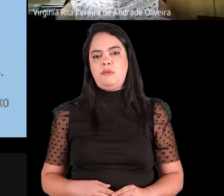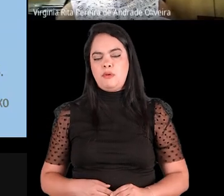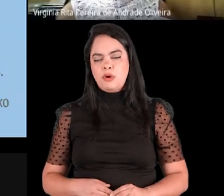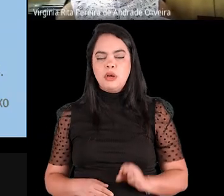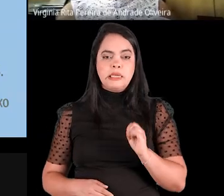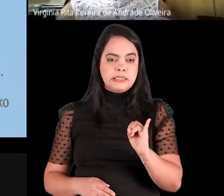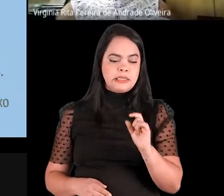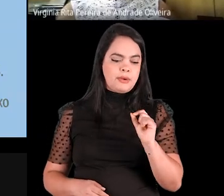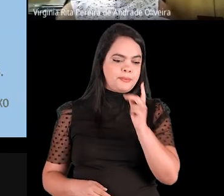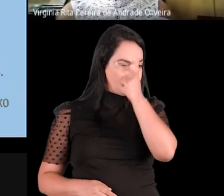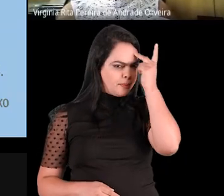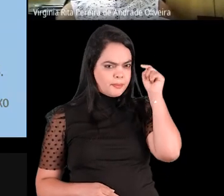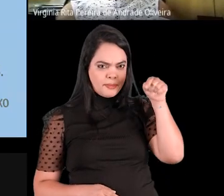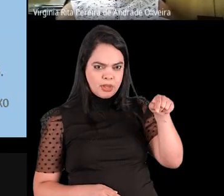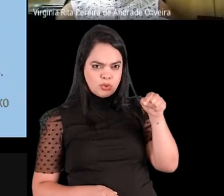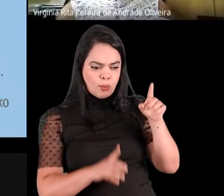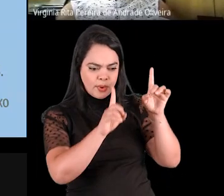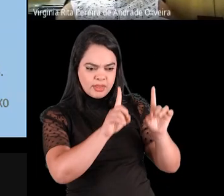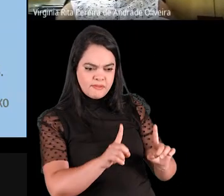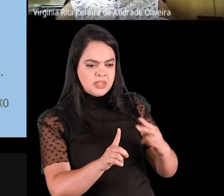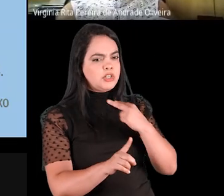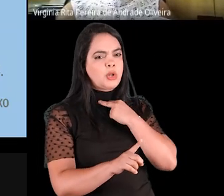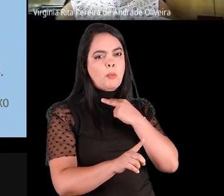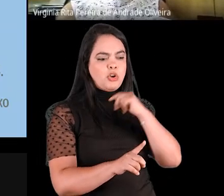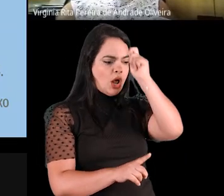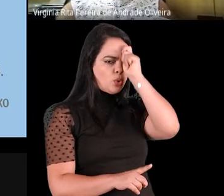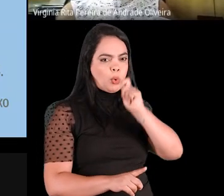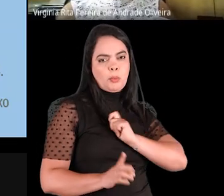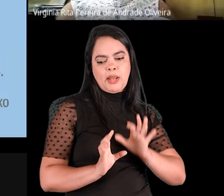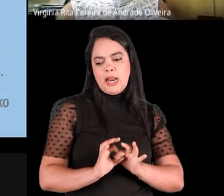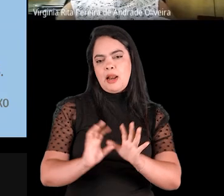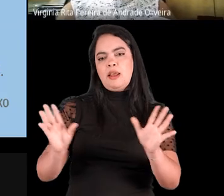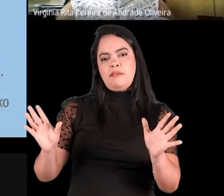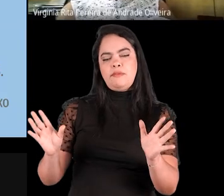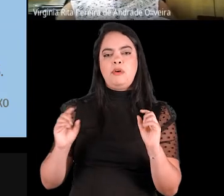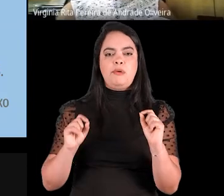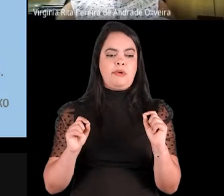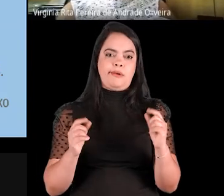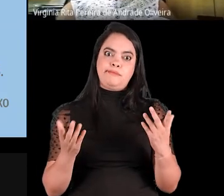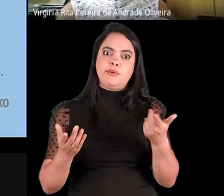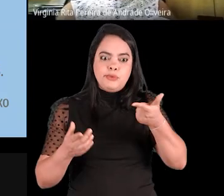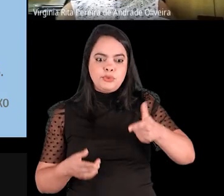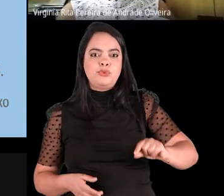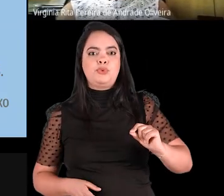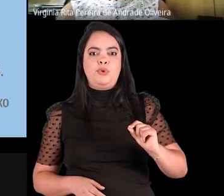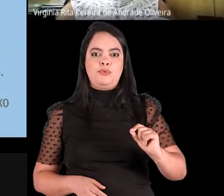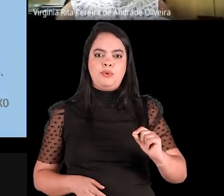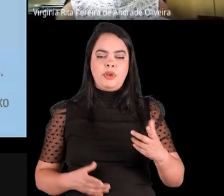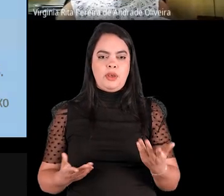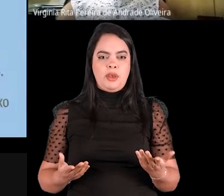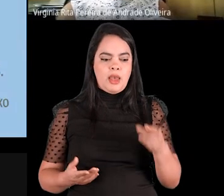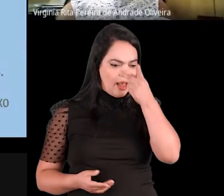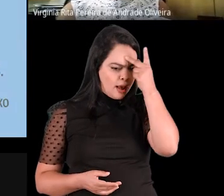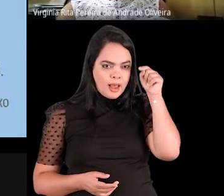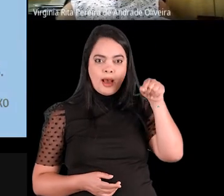pessoa condições de ser autônoma no ambiente que ela transita, então eu torno, novamente, né, eu torno essa pessoa